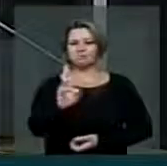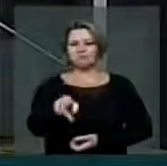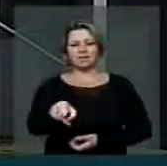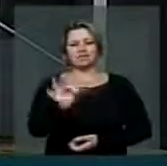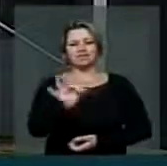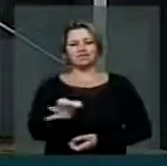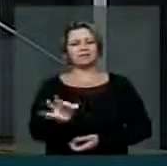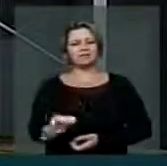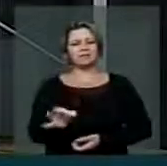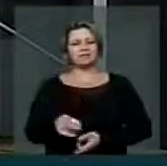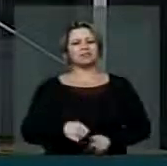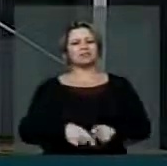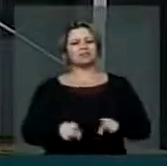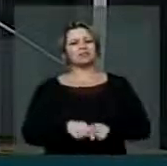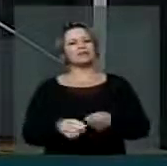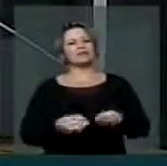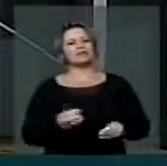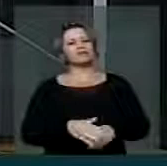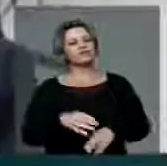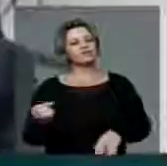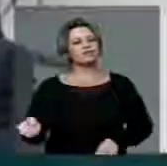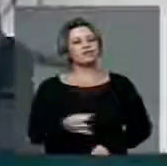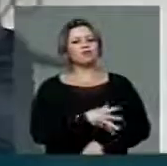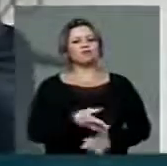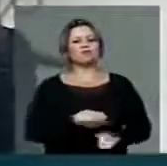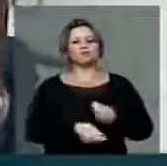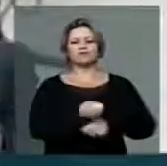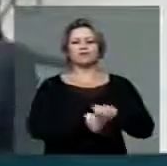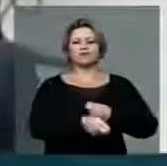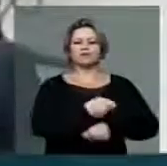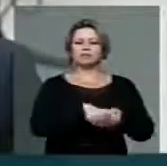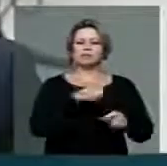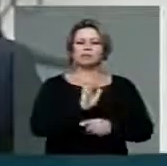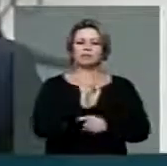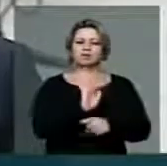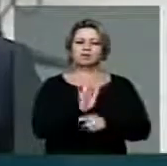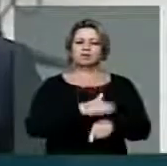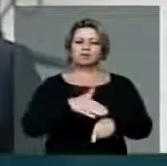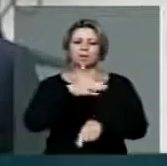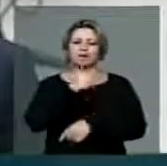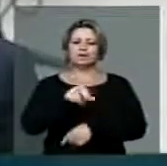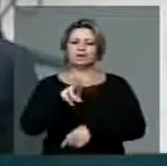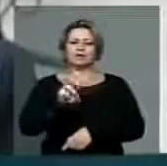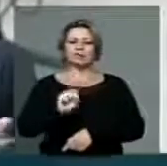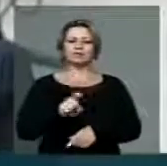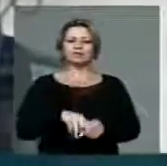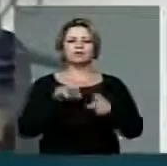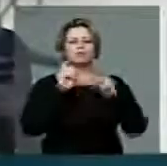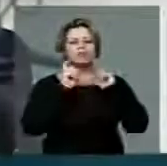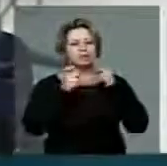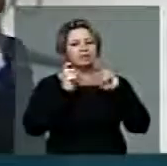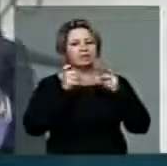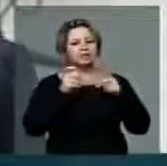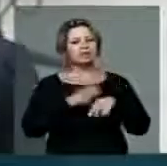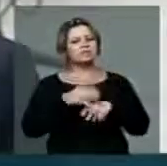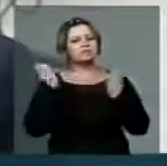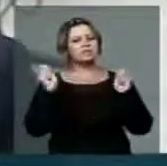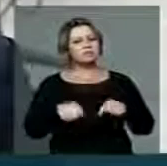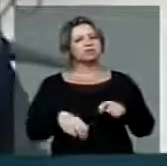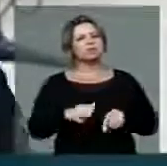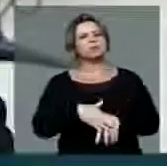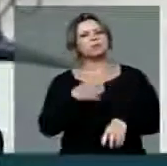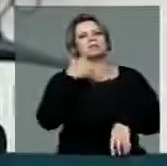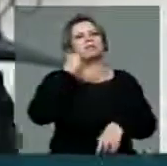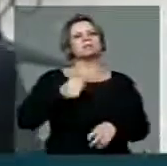enfatizar a necessidade de buscar um novo financiamento para que a gente possa fazer o sistema de saúde, que tem gestão, poder dar uma